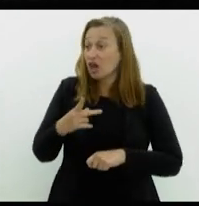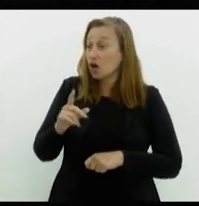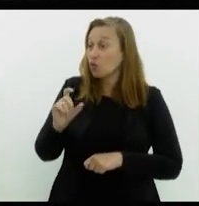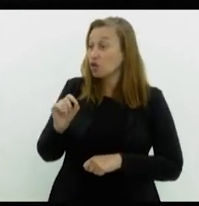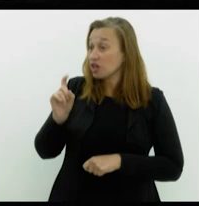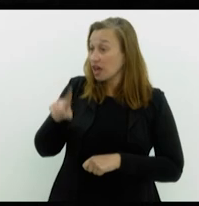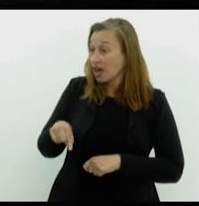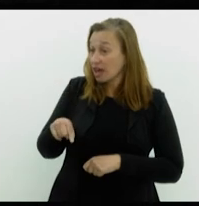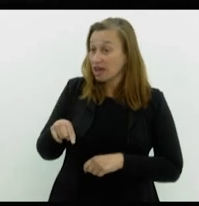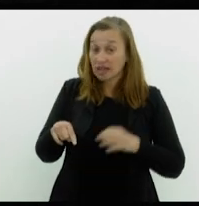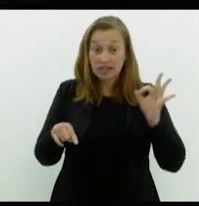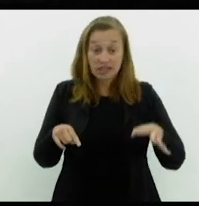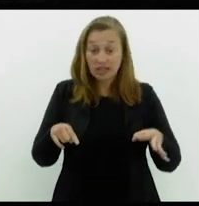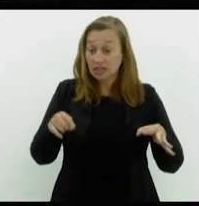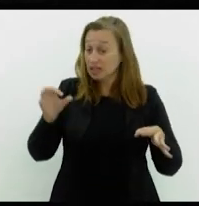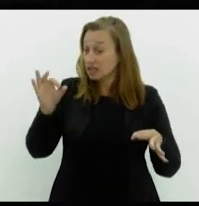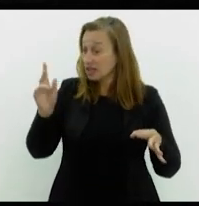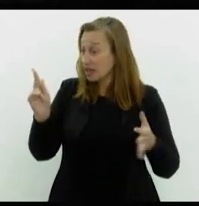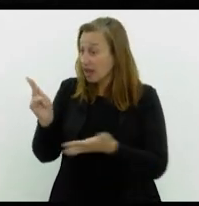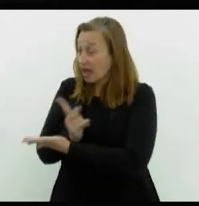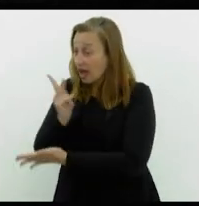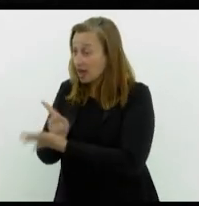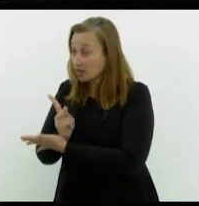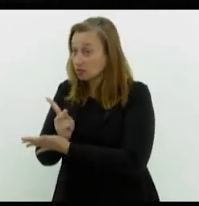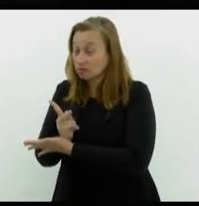o que não é fake news.